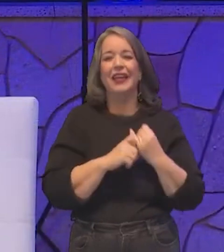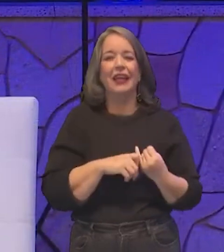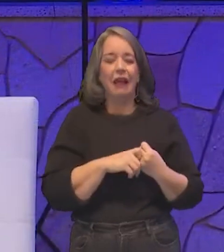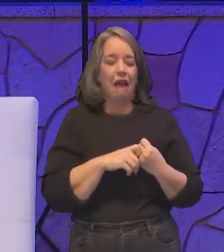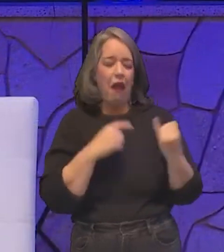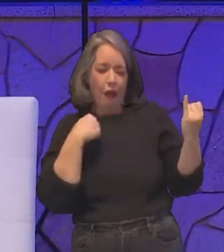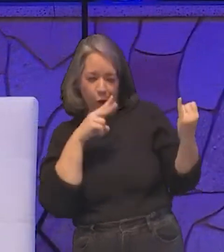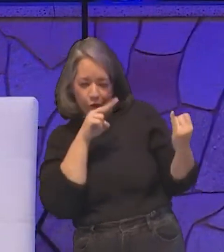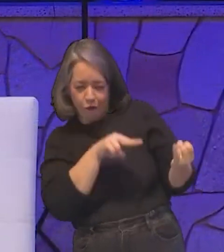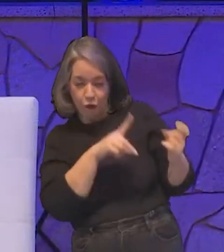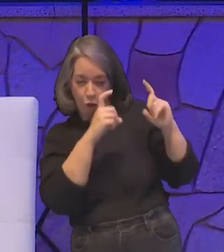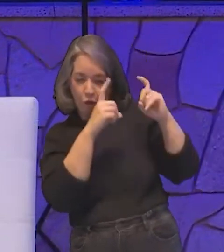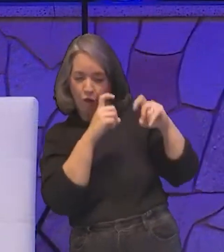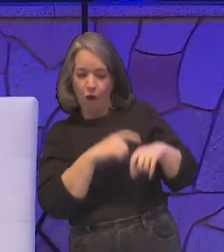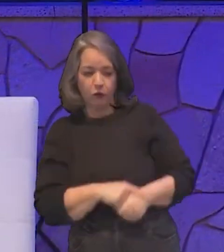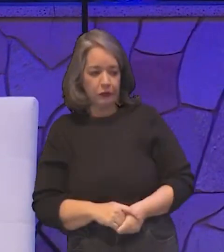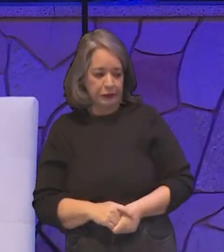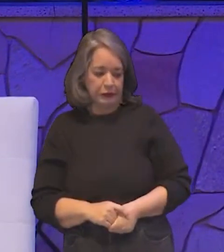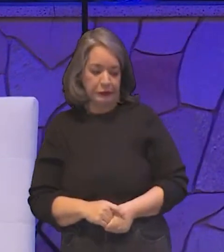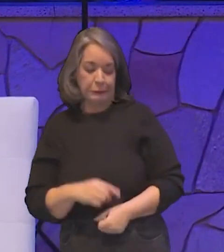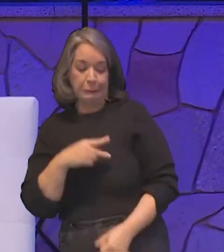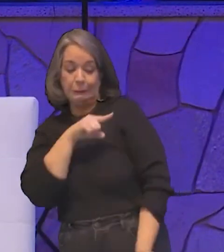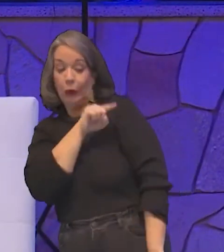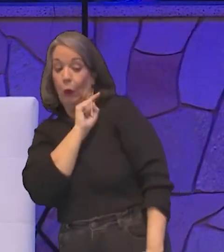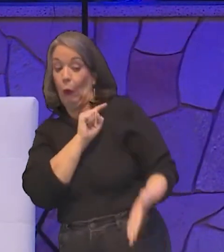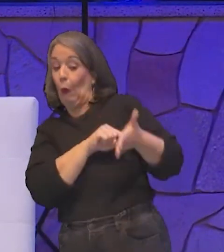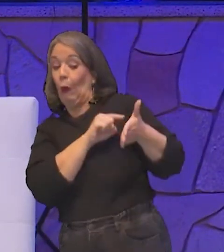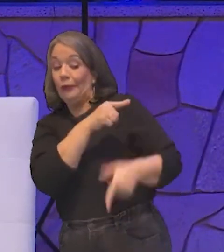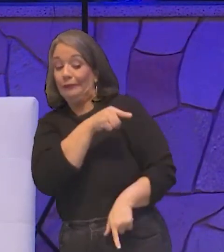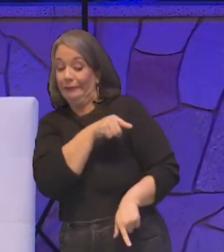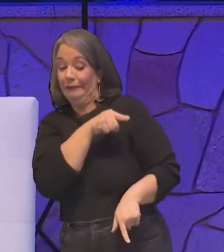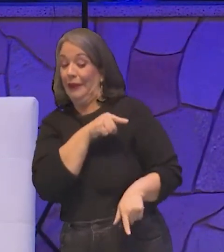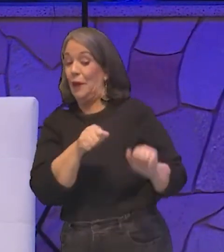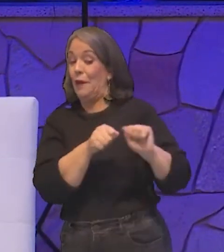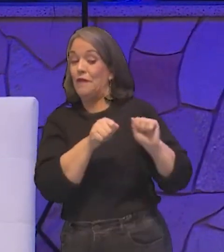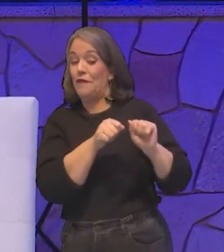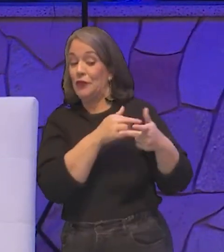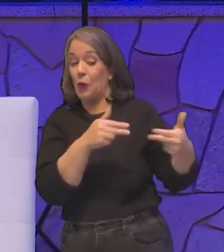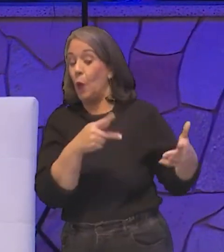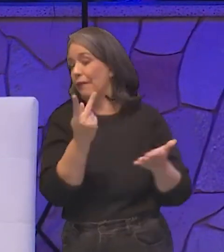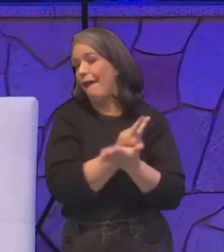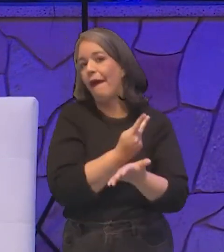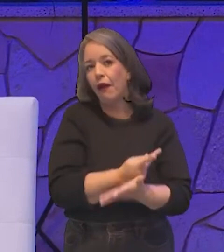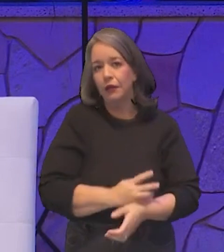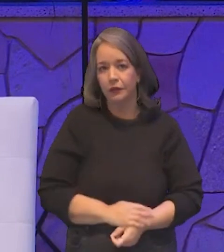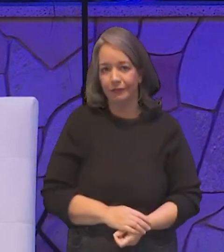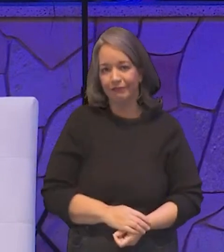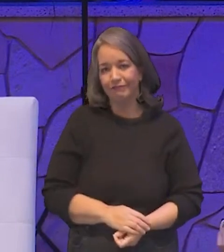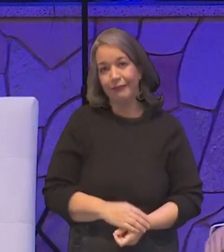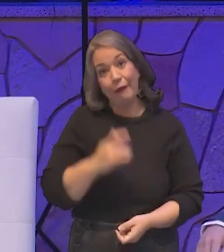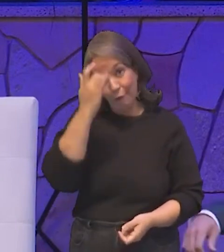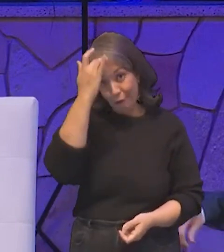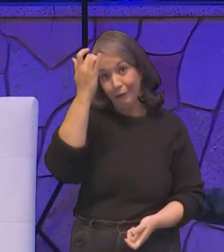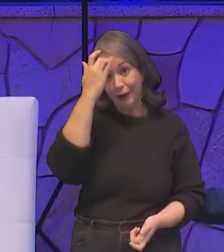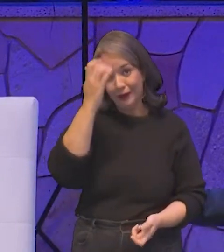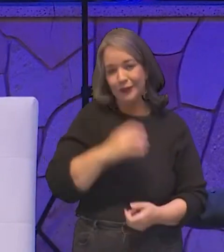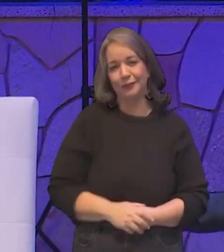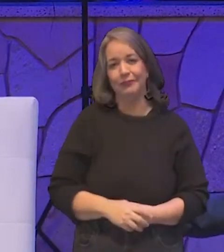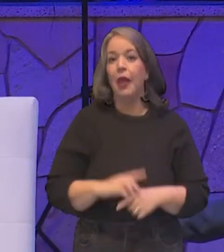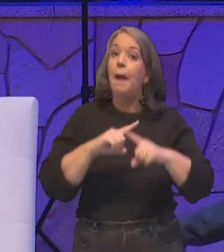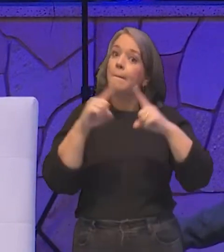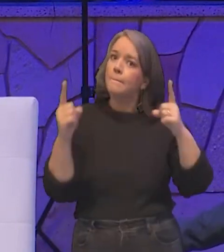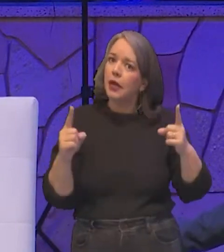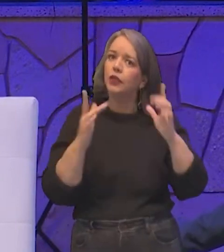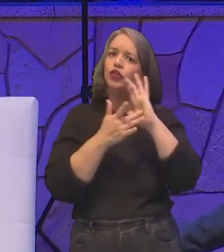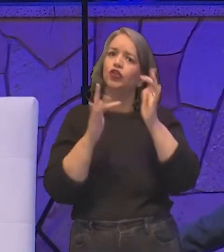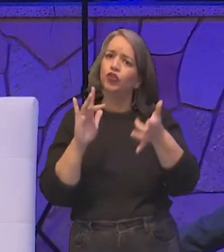Quando Deus nos chama para sermos seus servos, Ele nos chama para amar, Ele nos chama para suportar, Ele